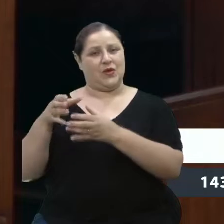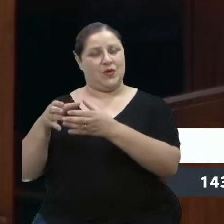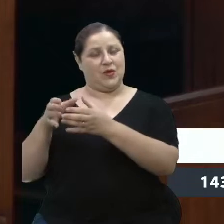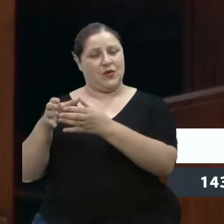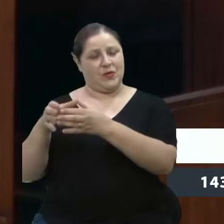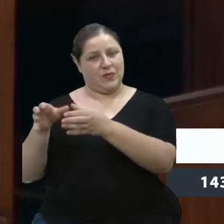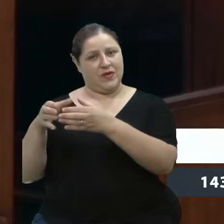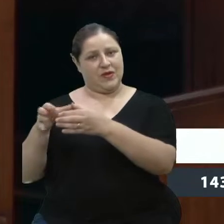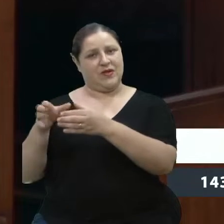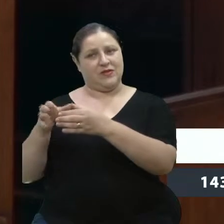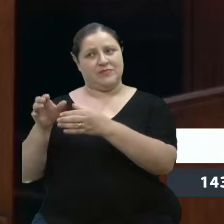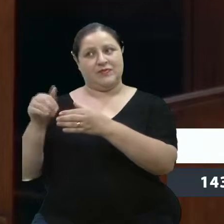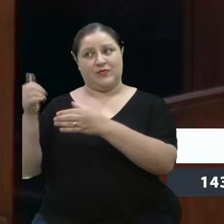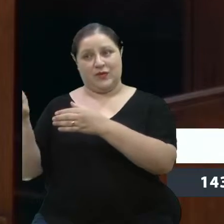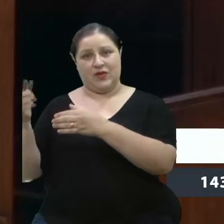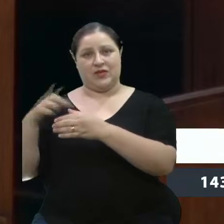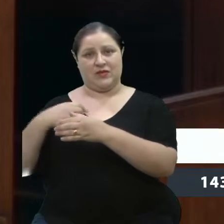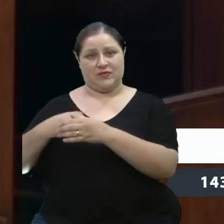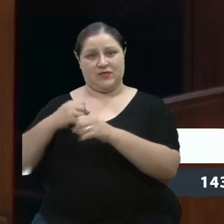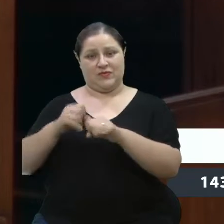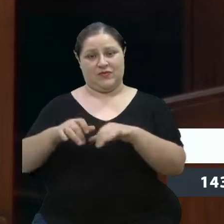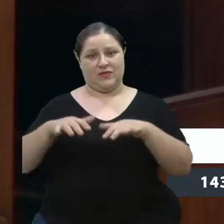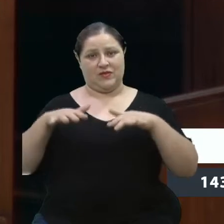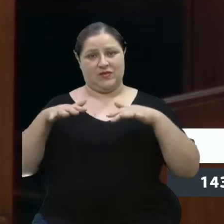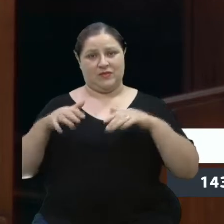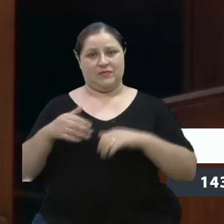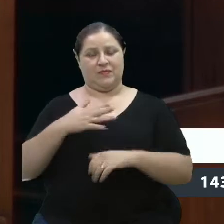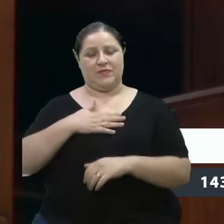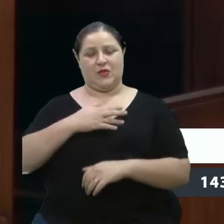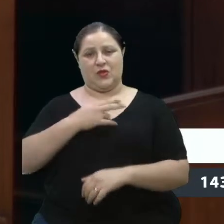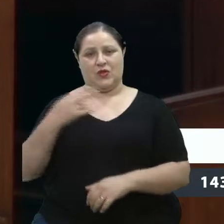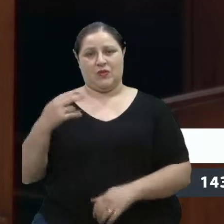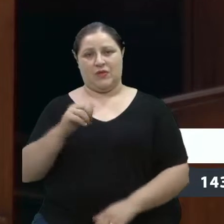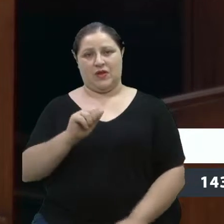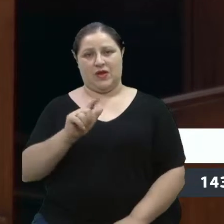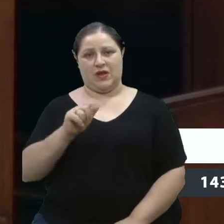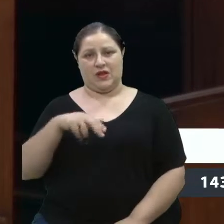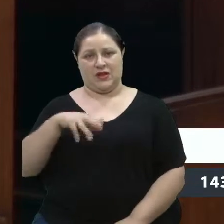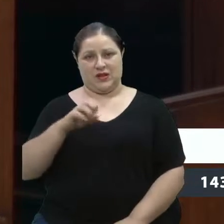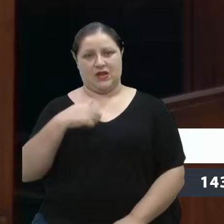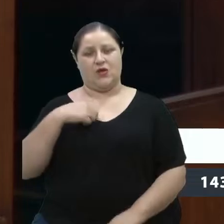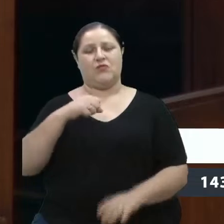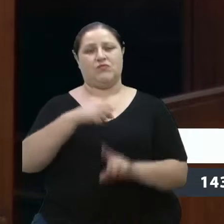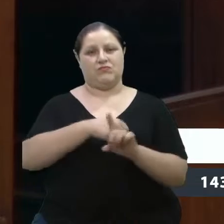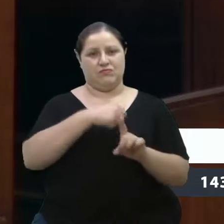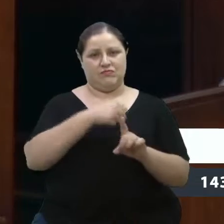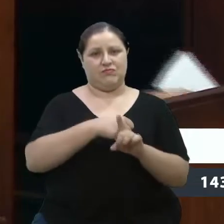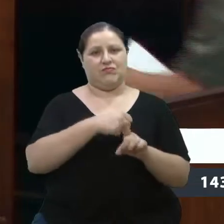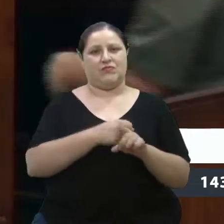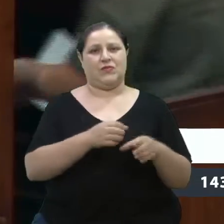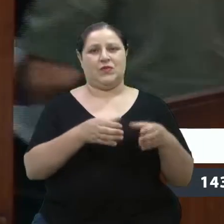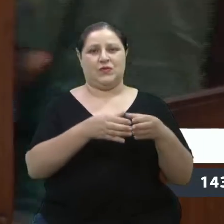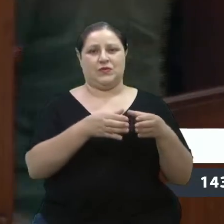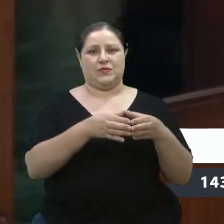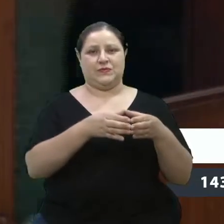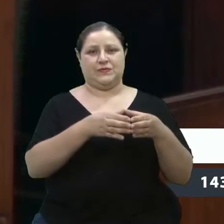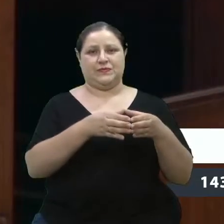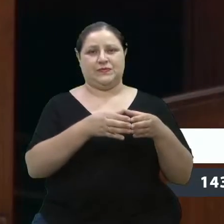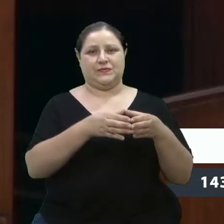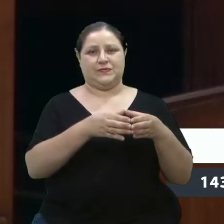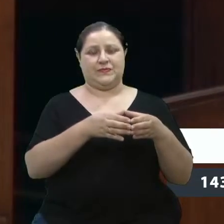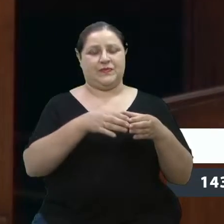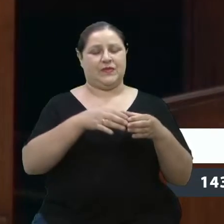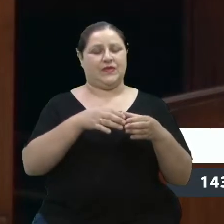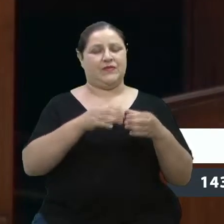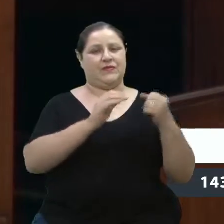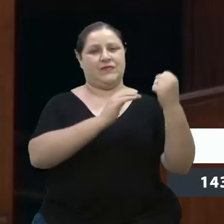na plenária. E meu nome me chamo Aline e eu sou militante do coletivo feminista classista Ana Montenegro, aqui na cidade de Caxias do